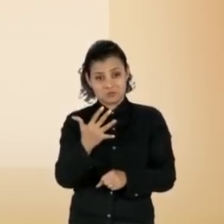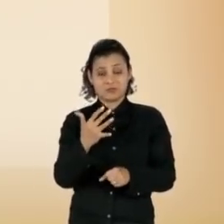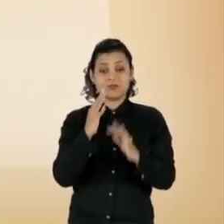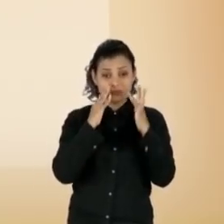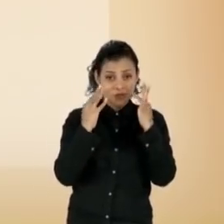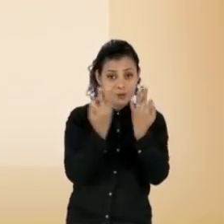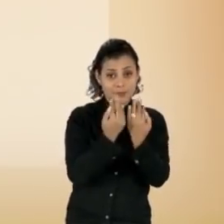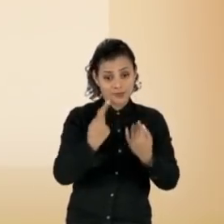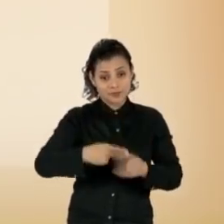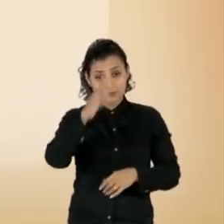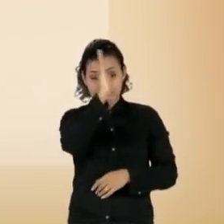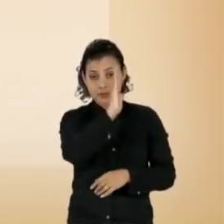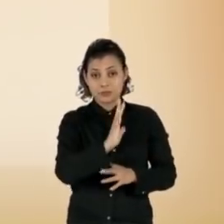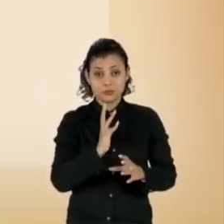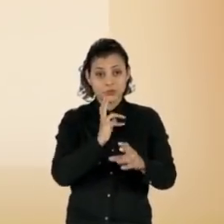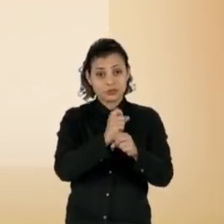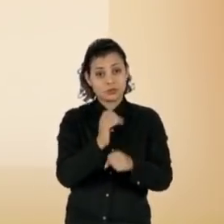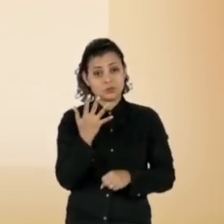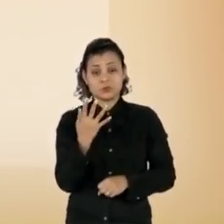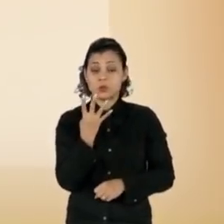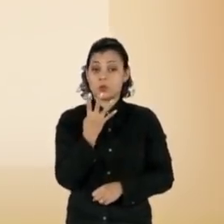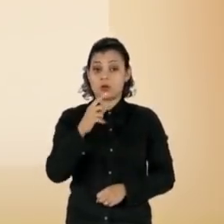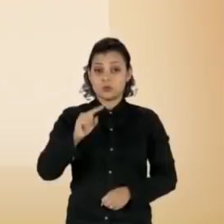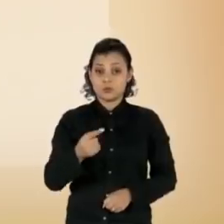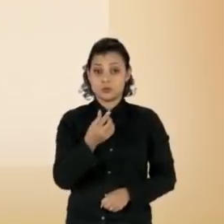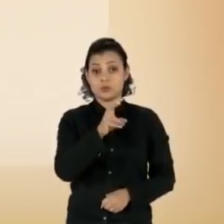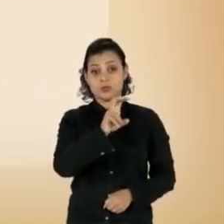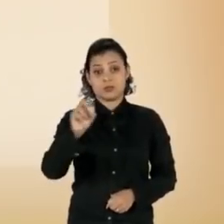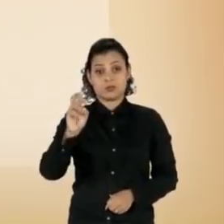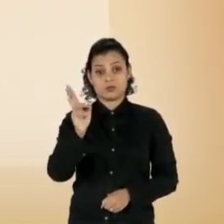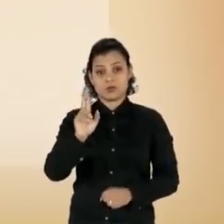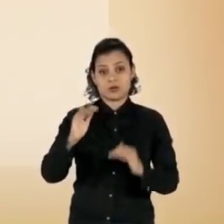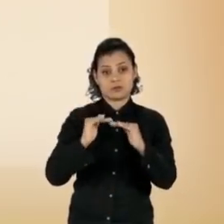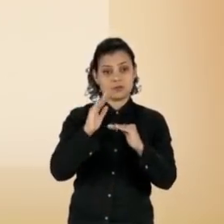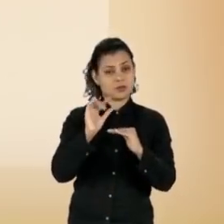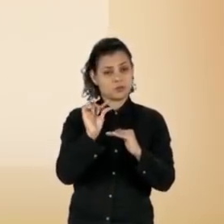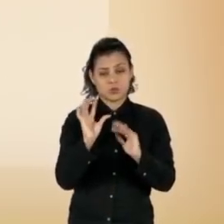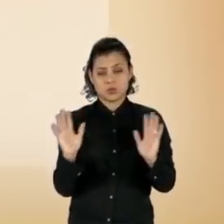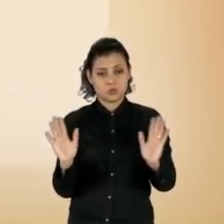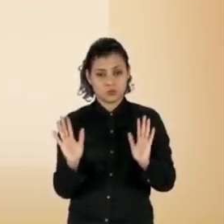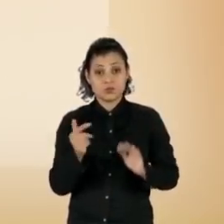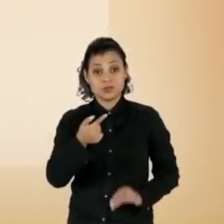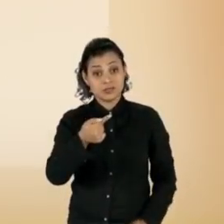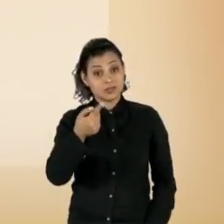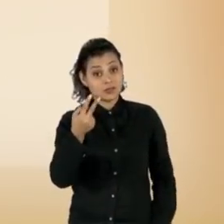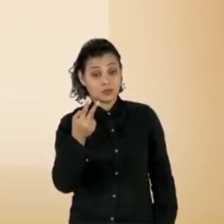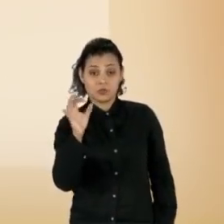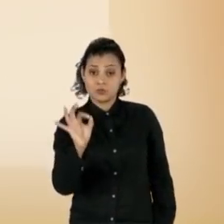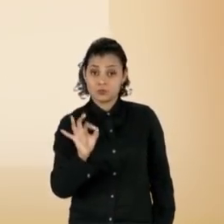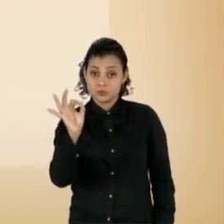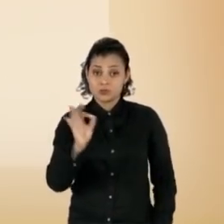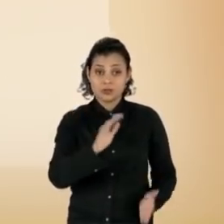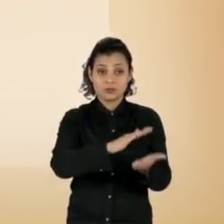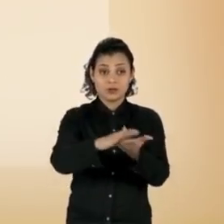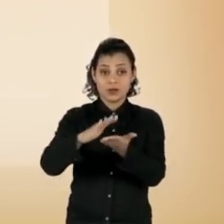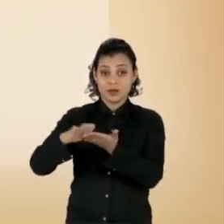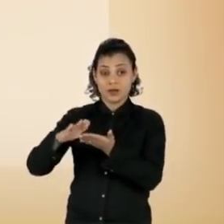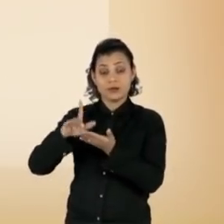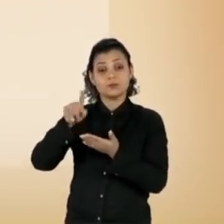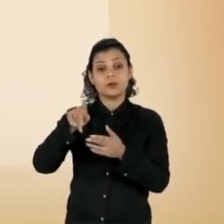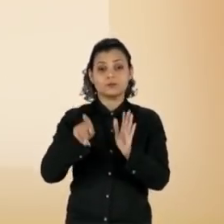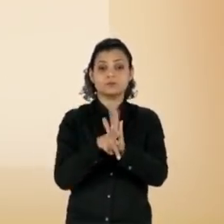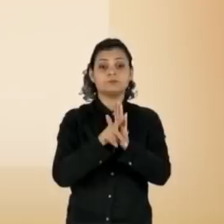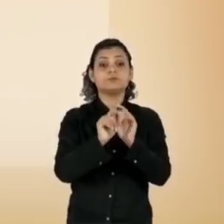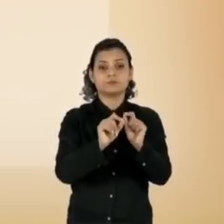das famílias brasileiras foi de pouco mais de 4.500 e setenta e dois por cento dos gastos estão